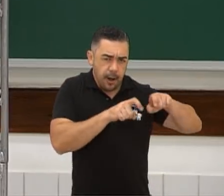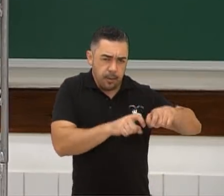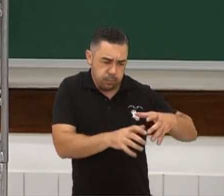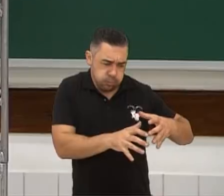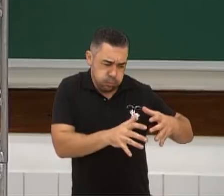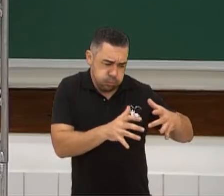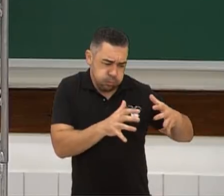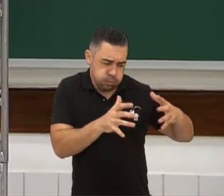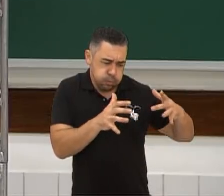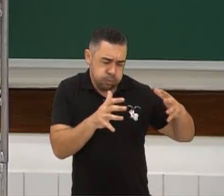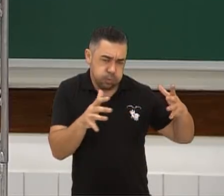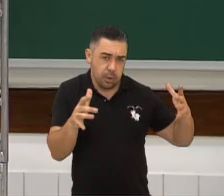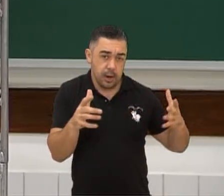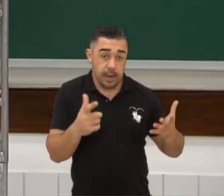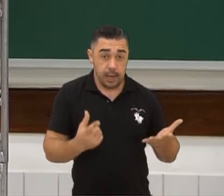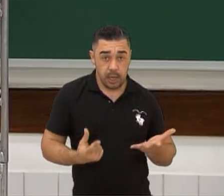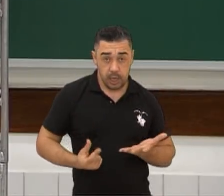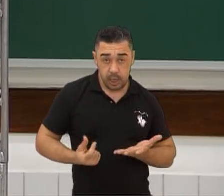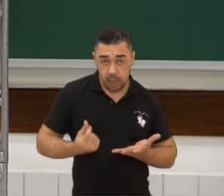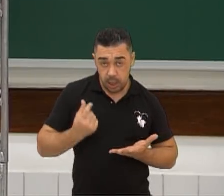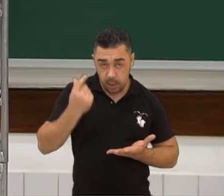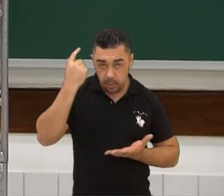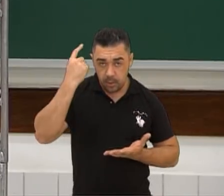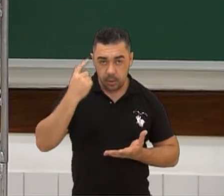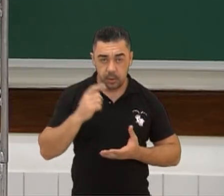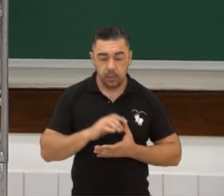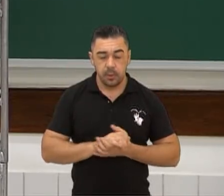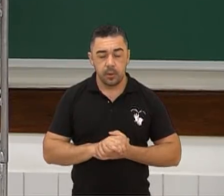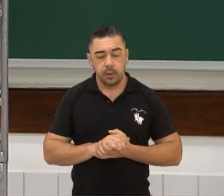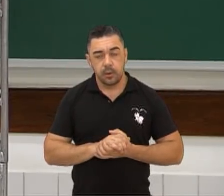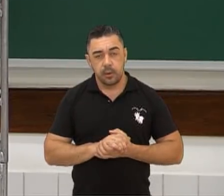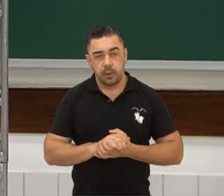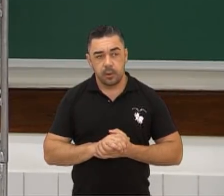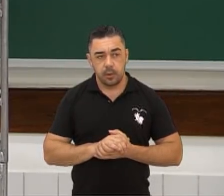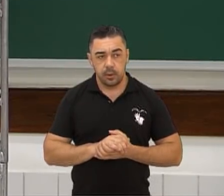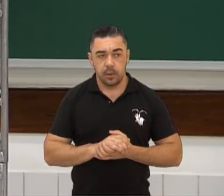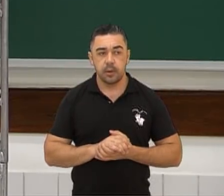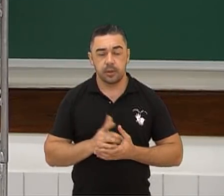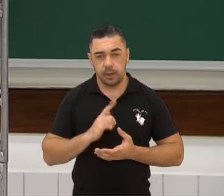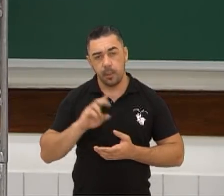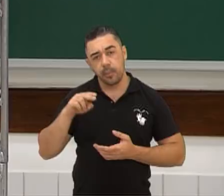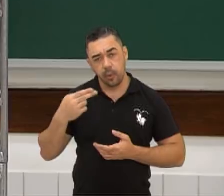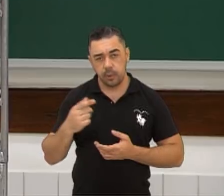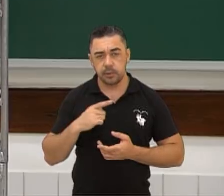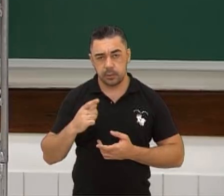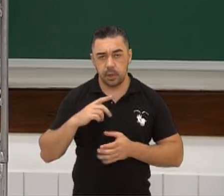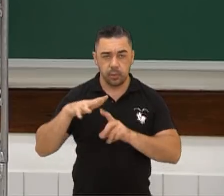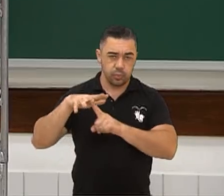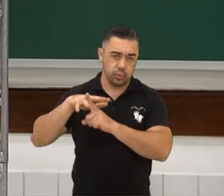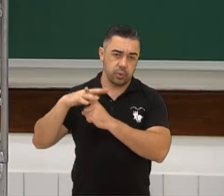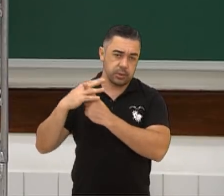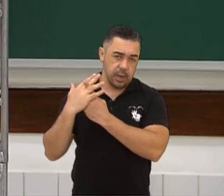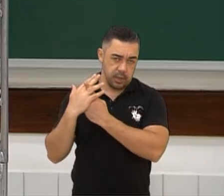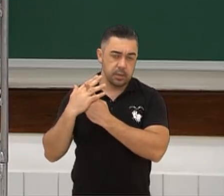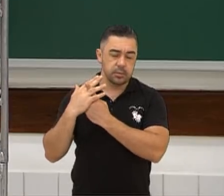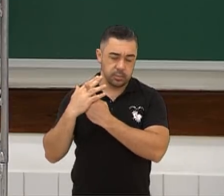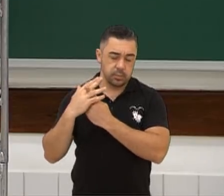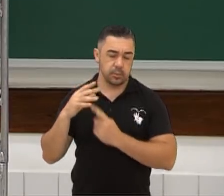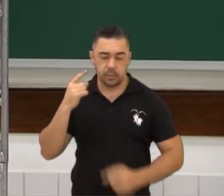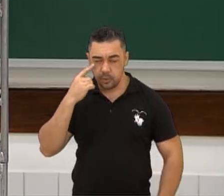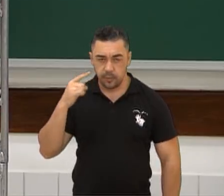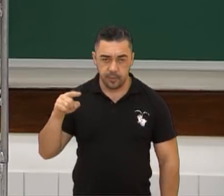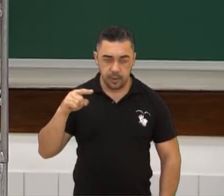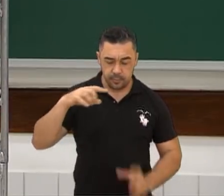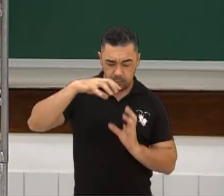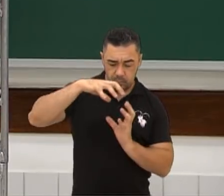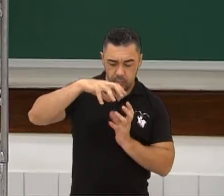dando certo economicamente. Ok? E você tem ainda mais ao centro os símbolos do socialismo ali, e você tem ainda o